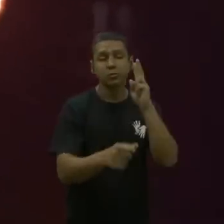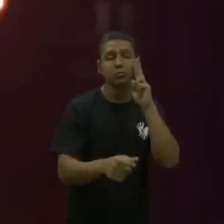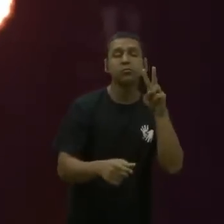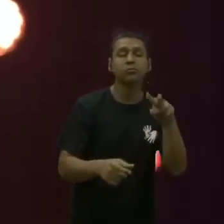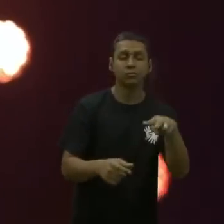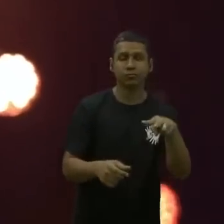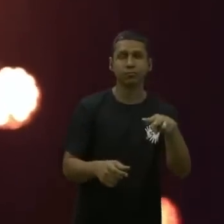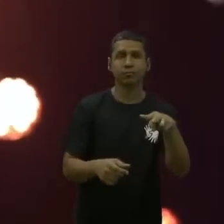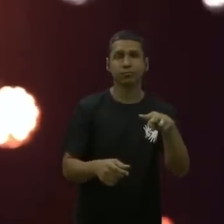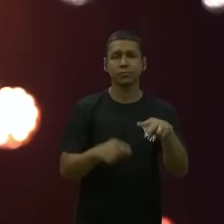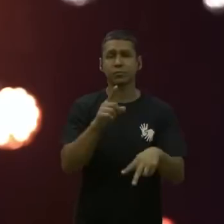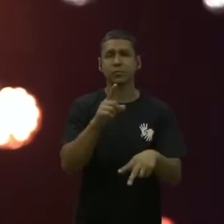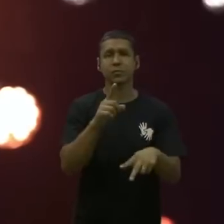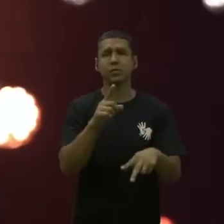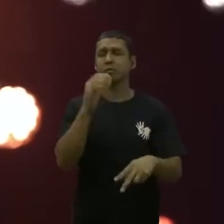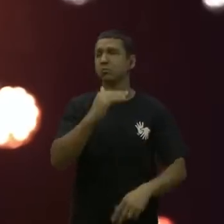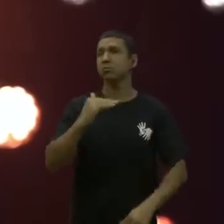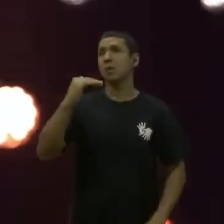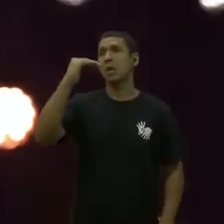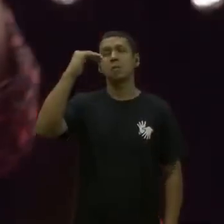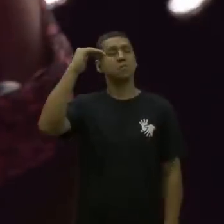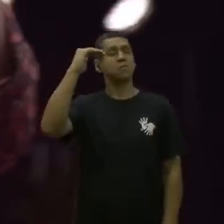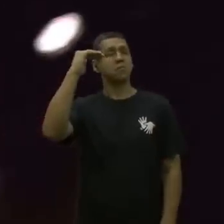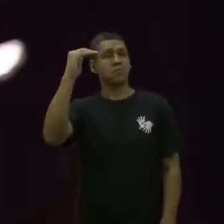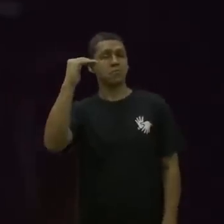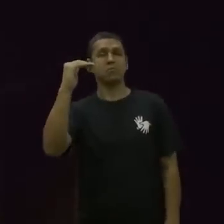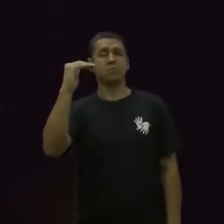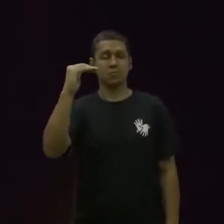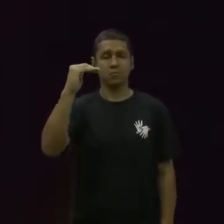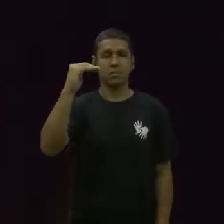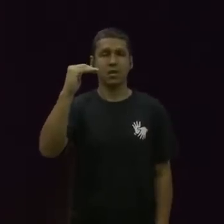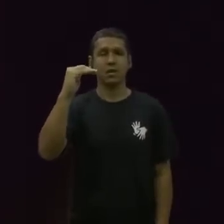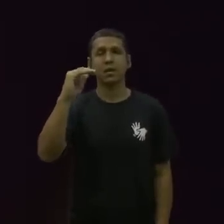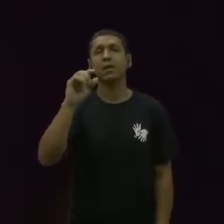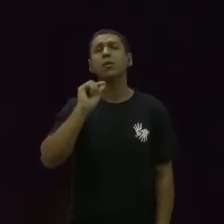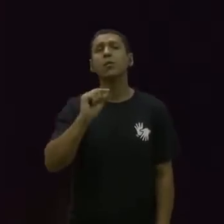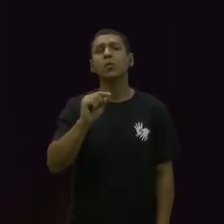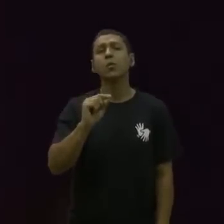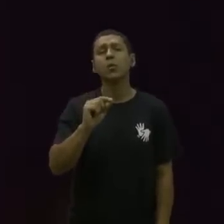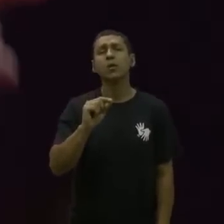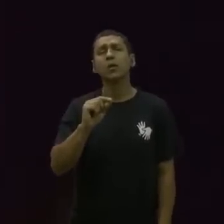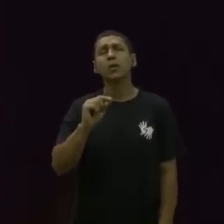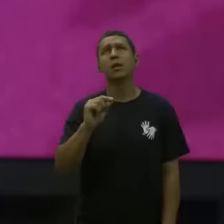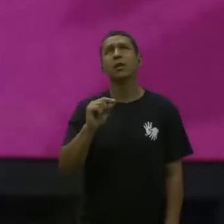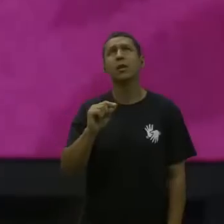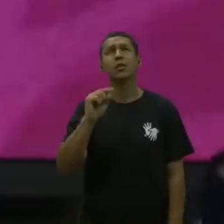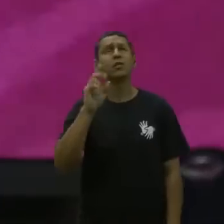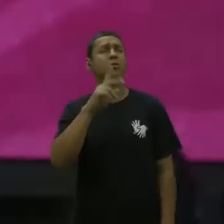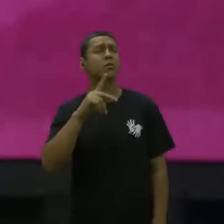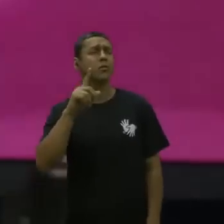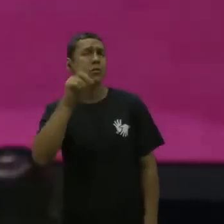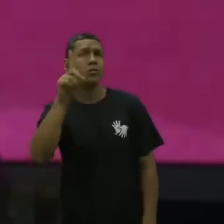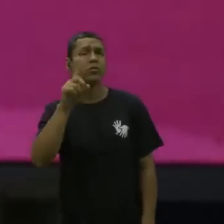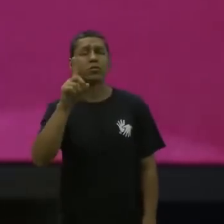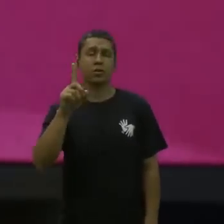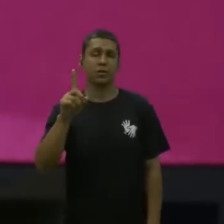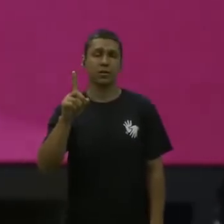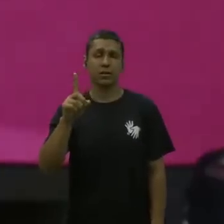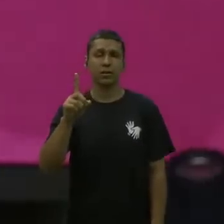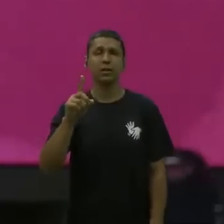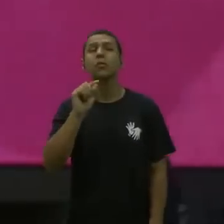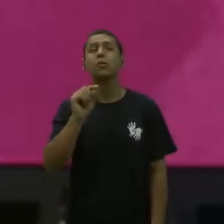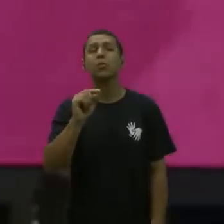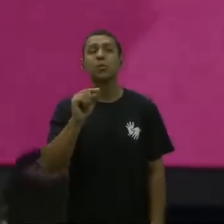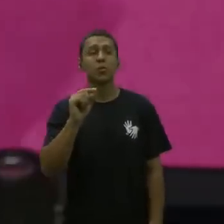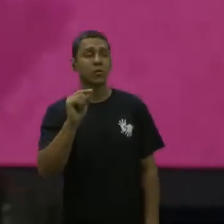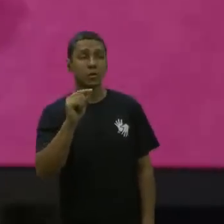Você pode estar no auge da tua vida, mas o que é que te tirou de lá quando ninguém sabia teu nome? O que é que